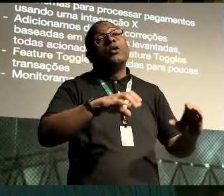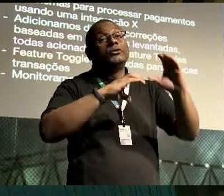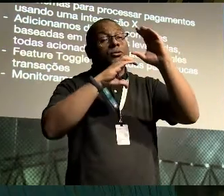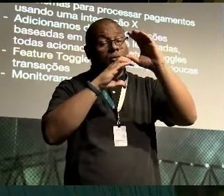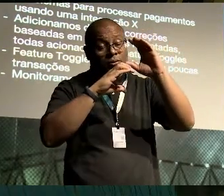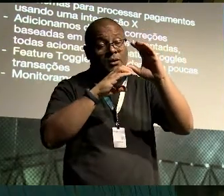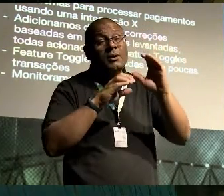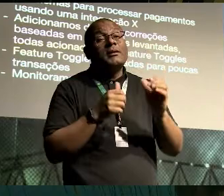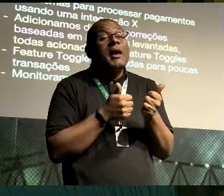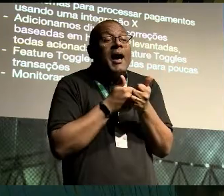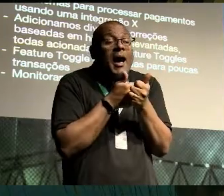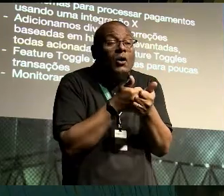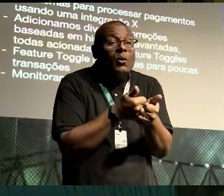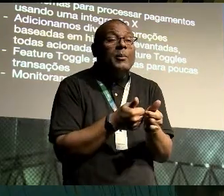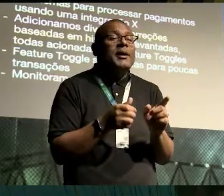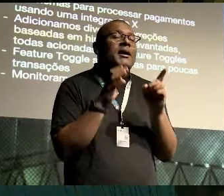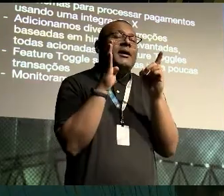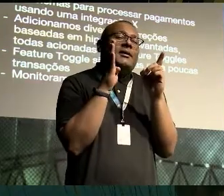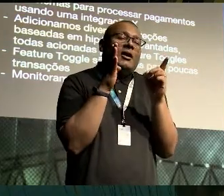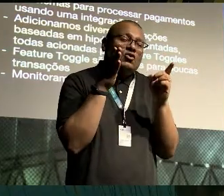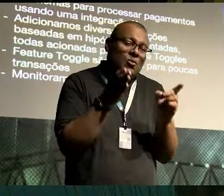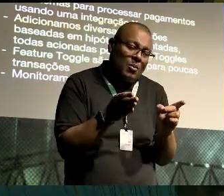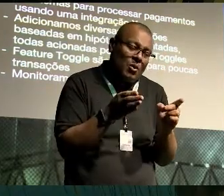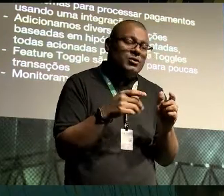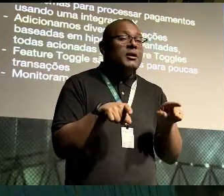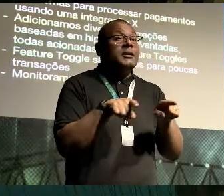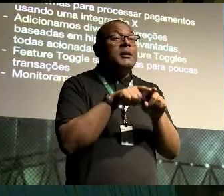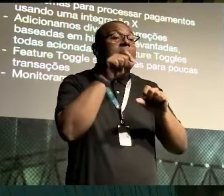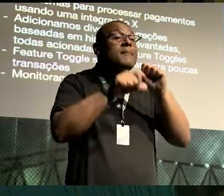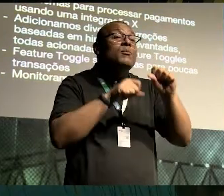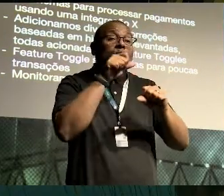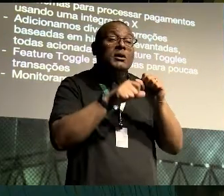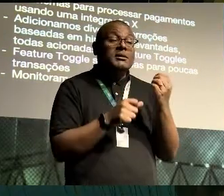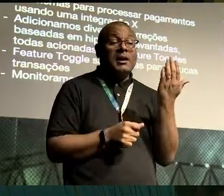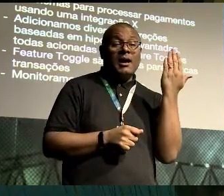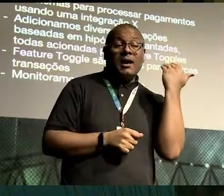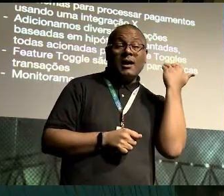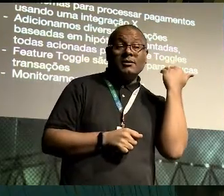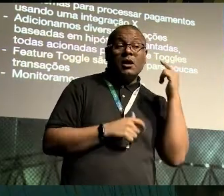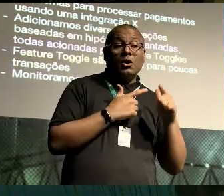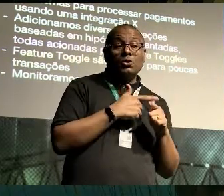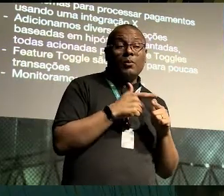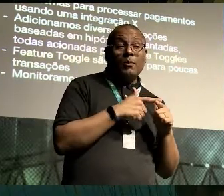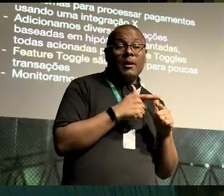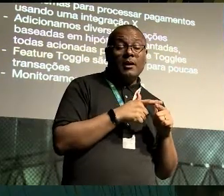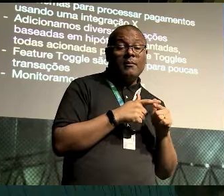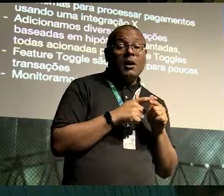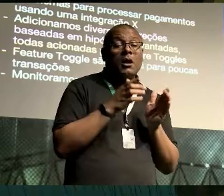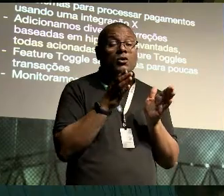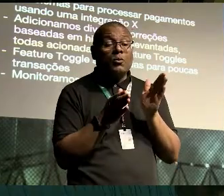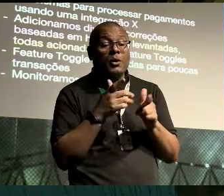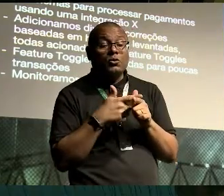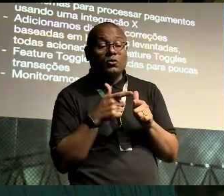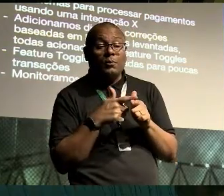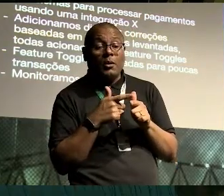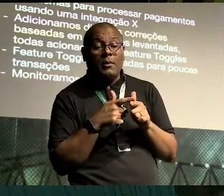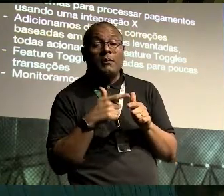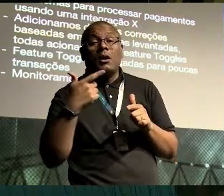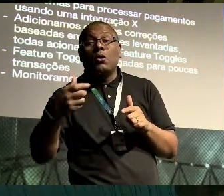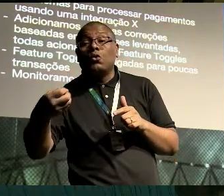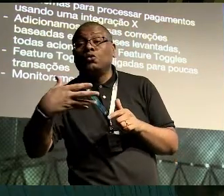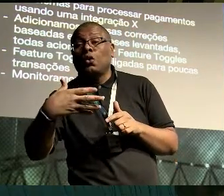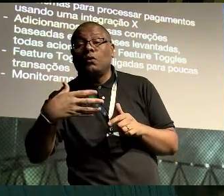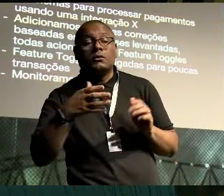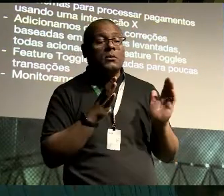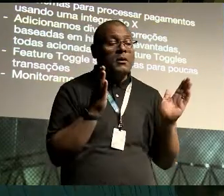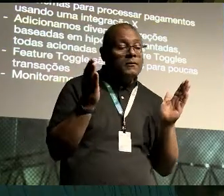os dashboards, comparando taxa de autorização, por exemplo, anterior ao problema, durante o problema, né, e após ligar ao